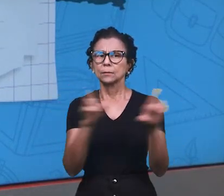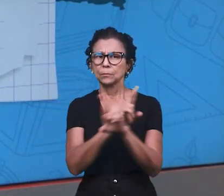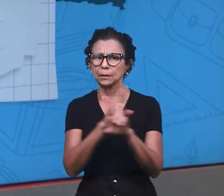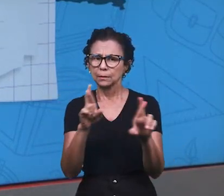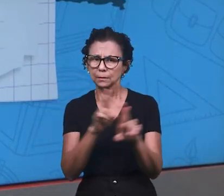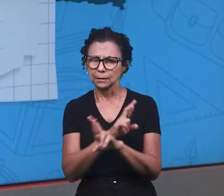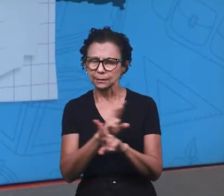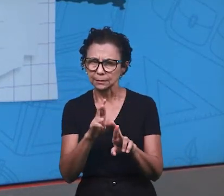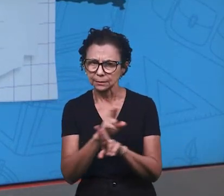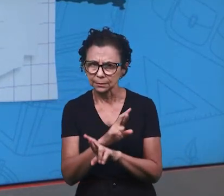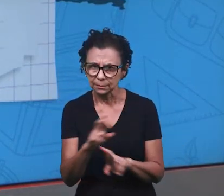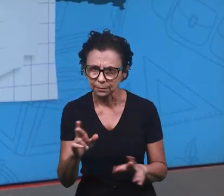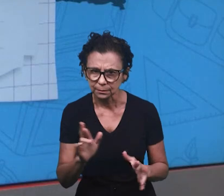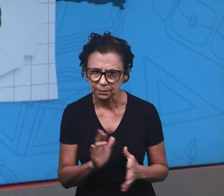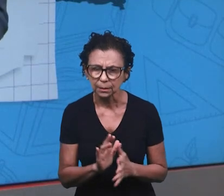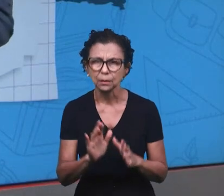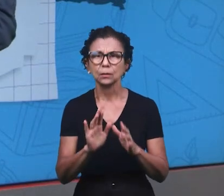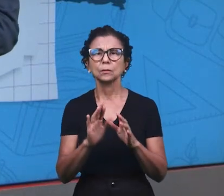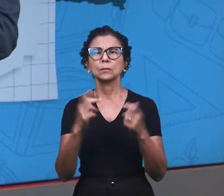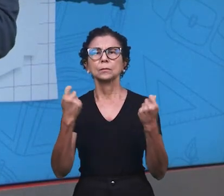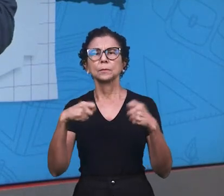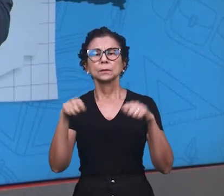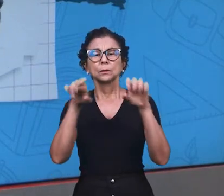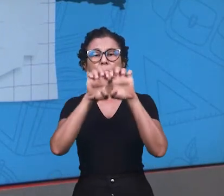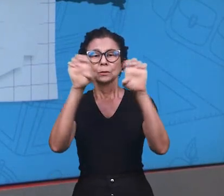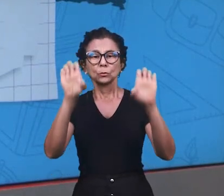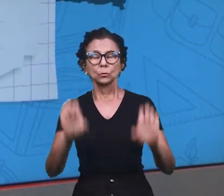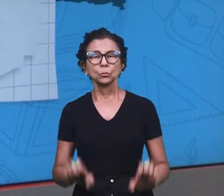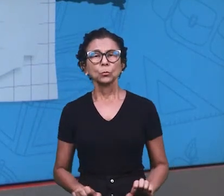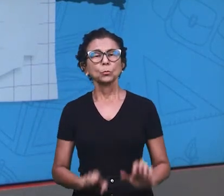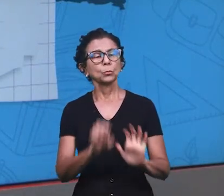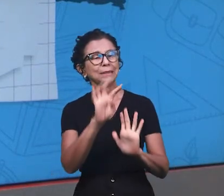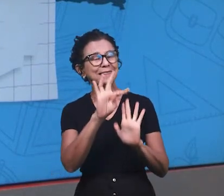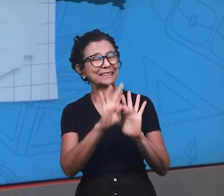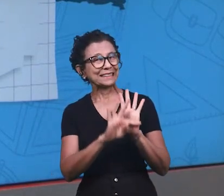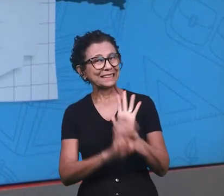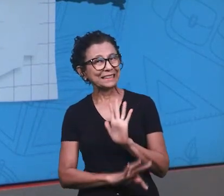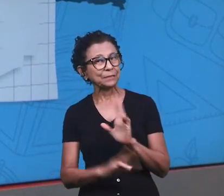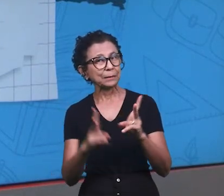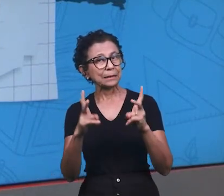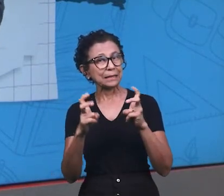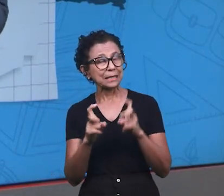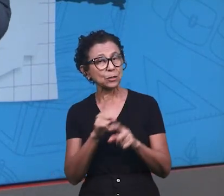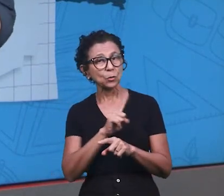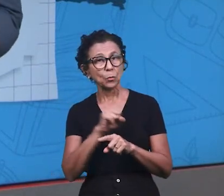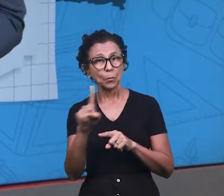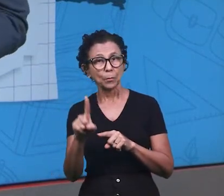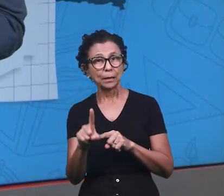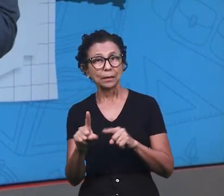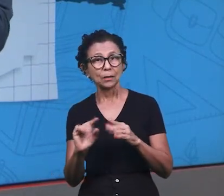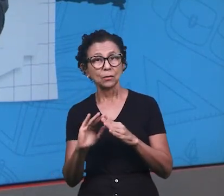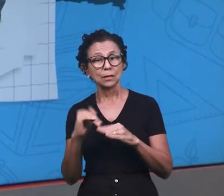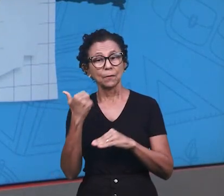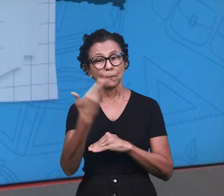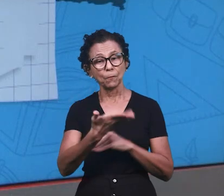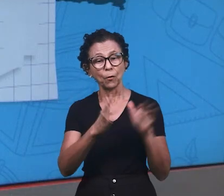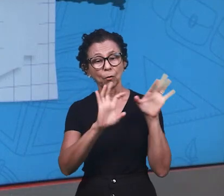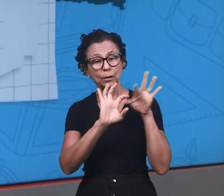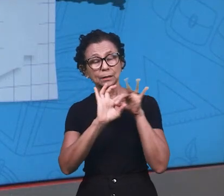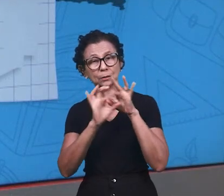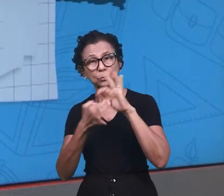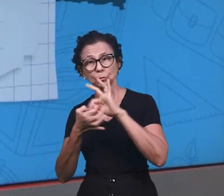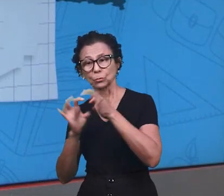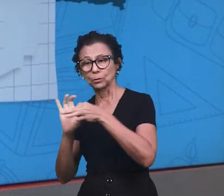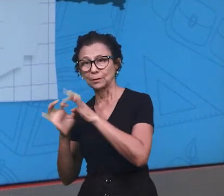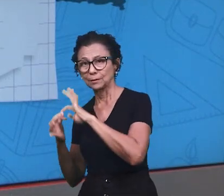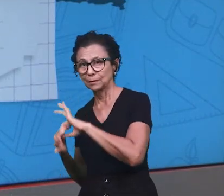eu tenho que trabalhar em cima de uma estrutura de texto, eu tenho que ficar atenta aos desvios, né? Ou seja, as normas gramaticais para não cometer